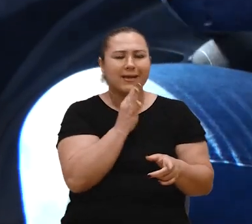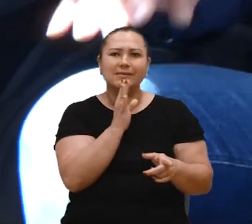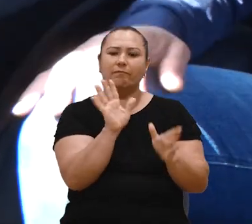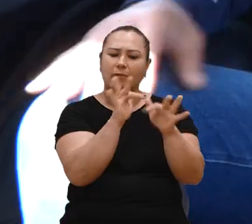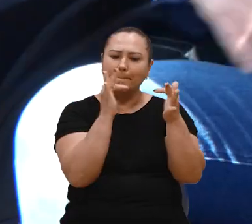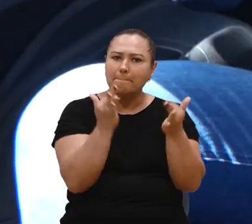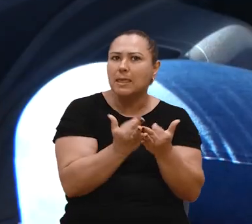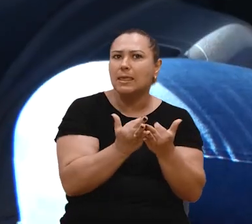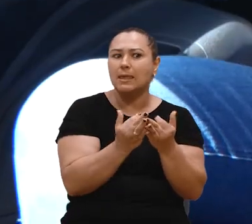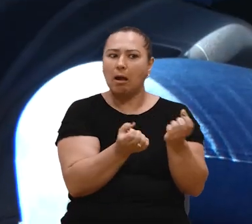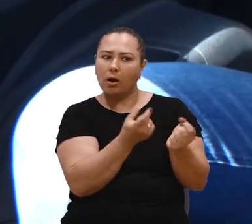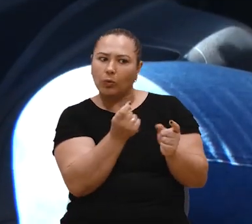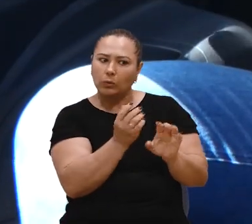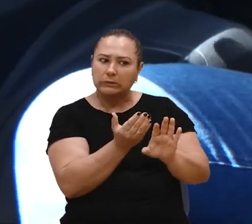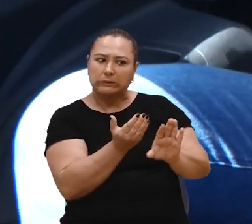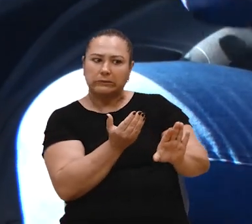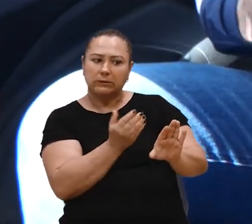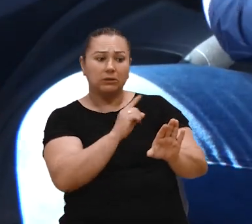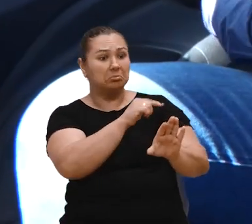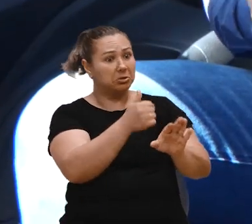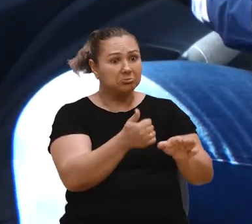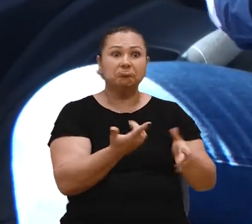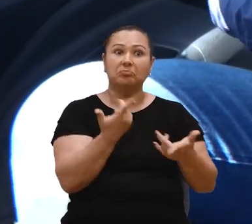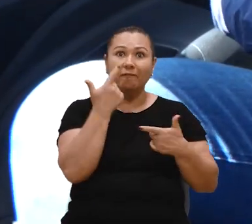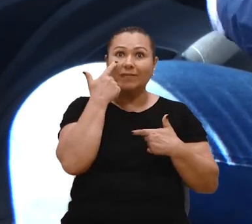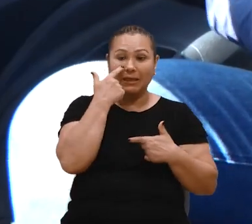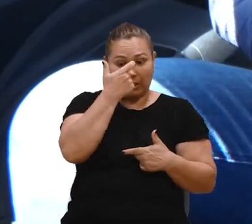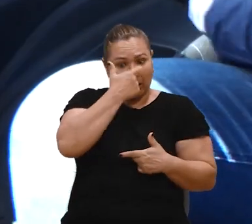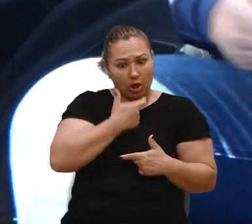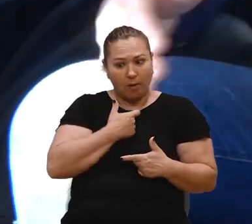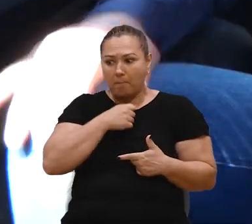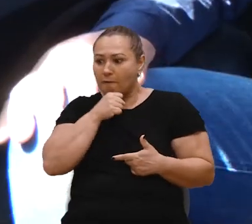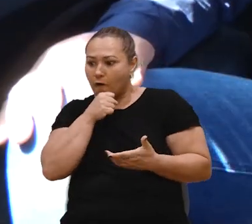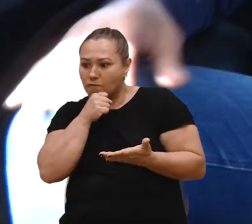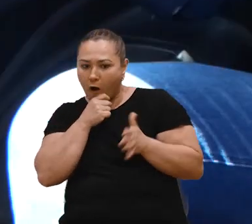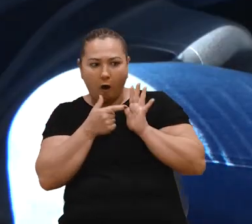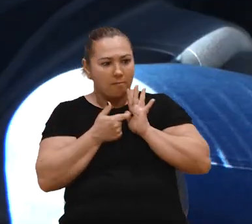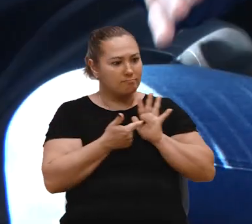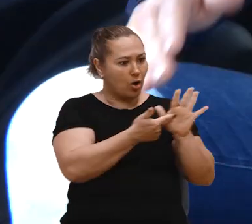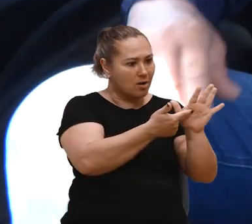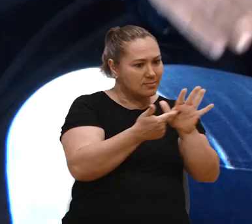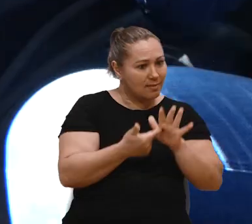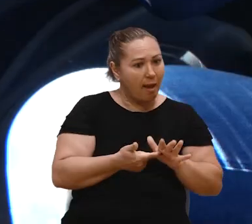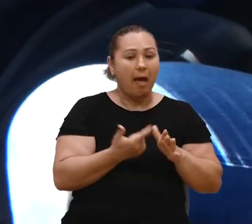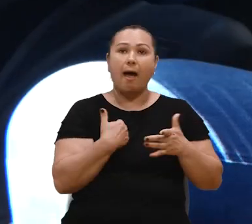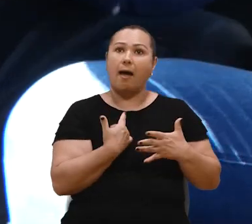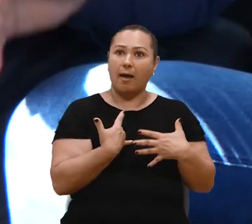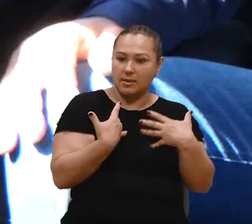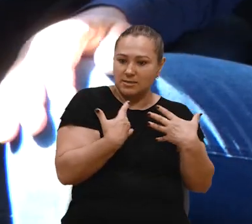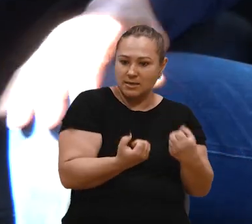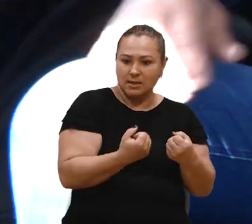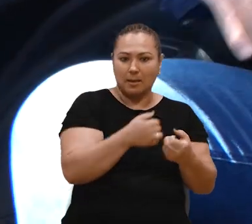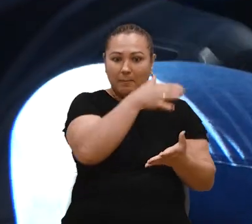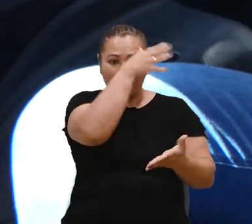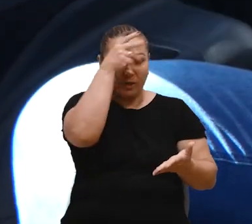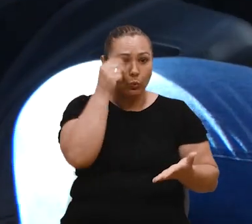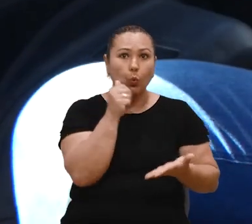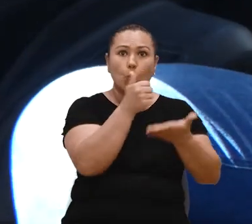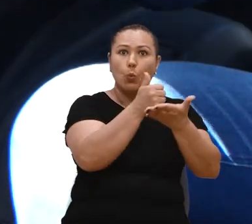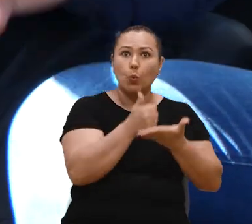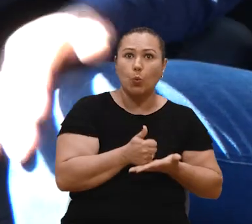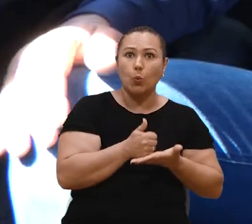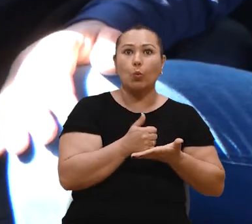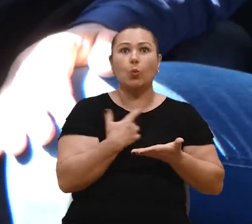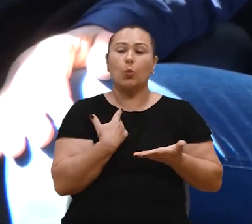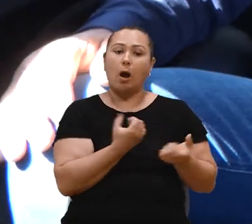pouco restritos, mas depois se abriram, porque viram quem que eram meus avós, né? Se abriram, eu tive uma ajuda da prefeitura, tive a ajuda de